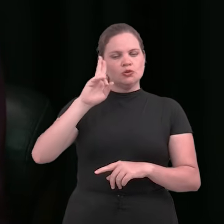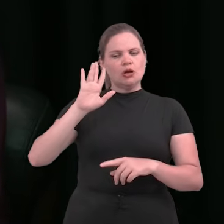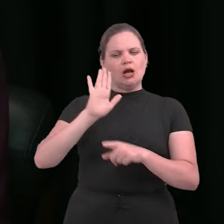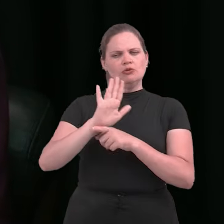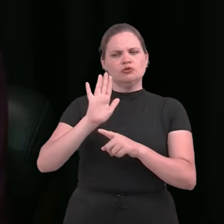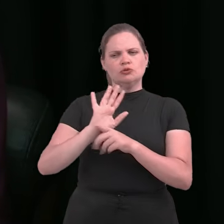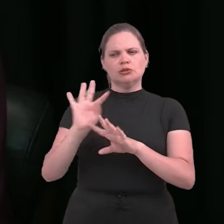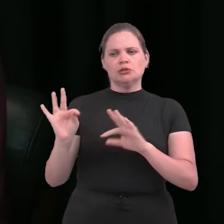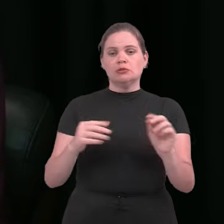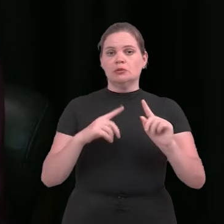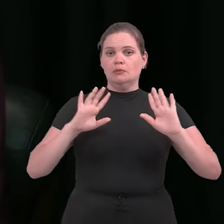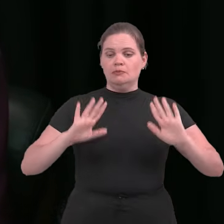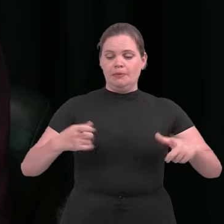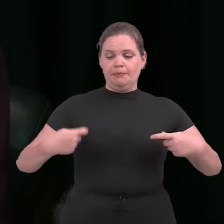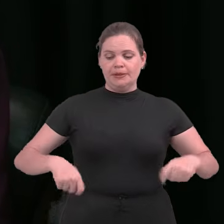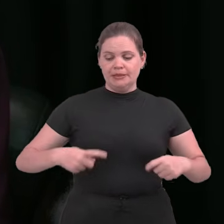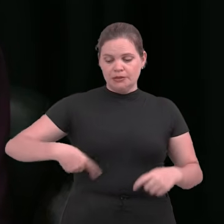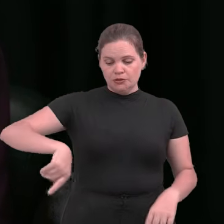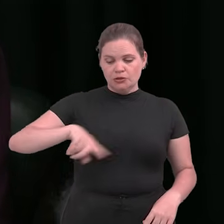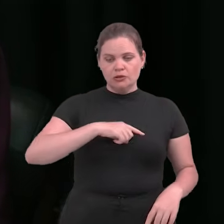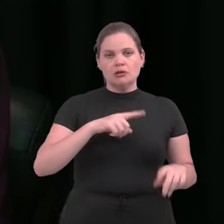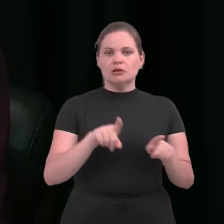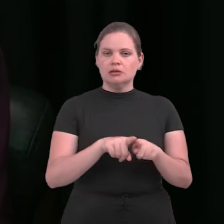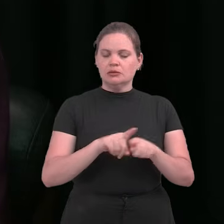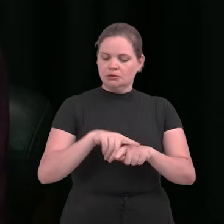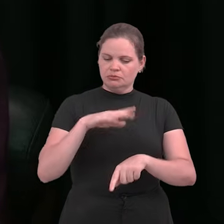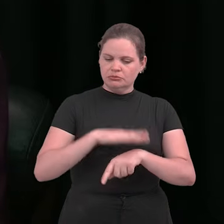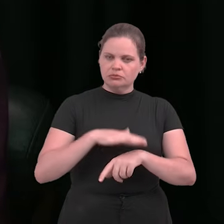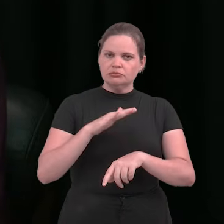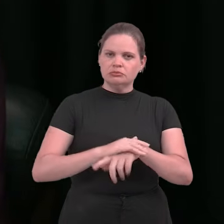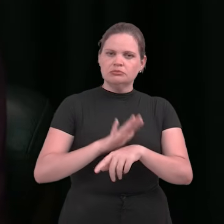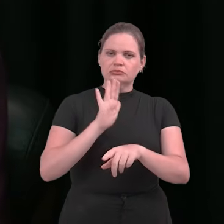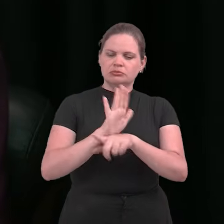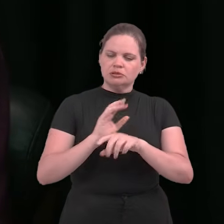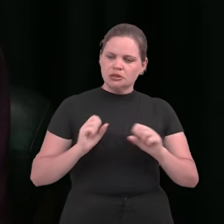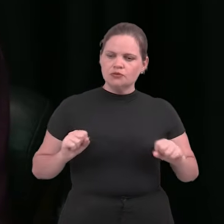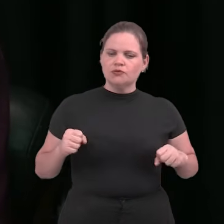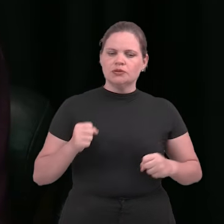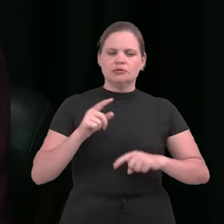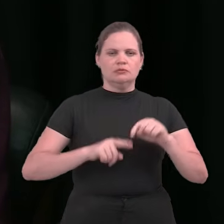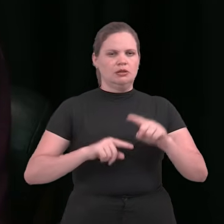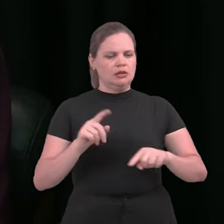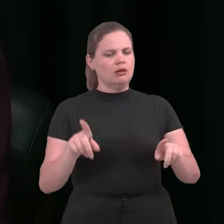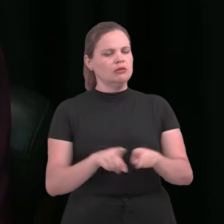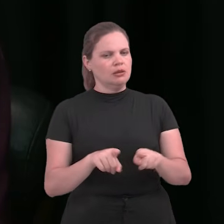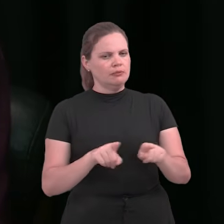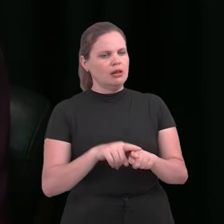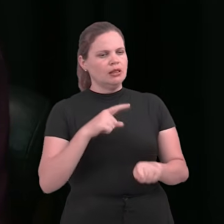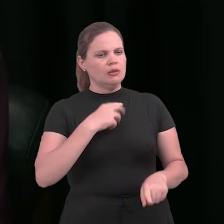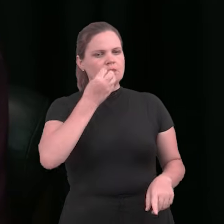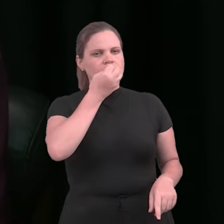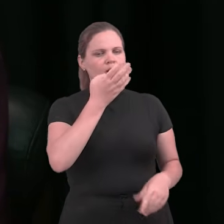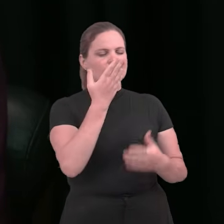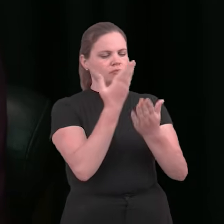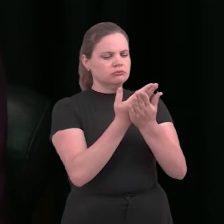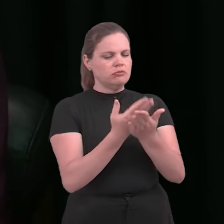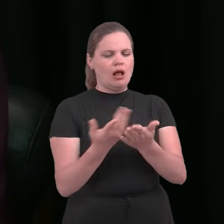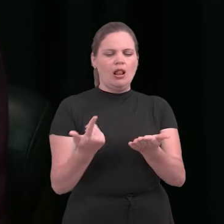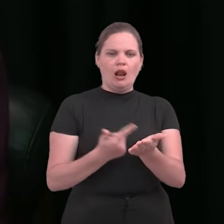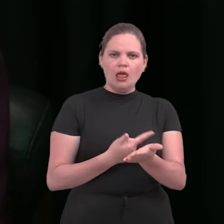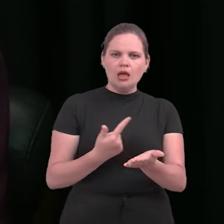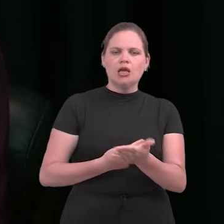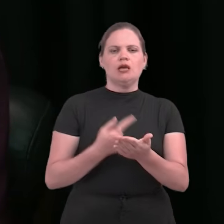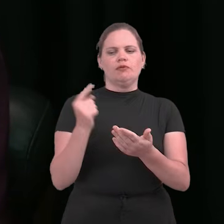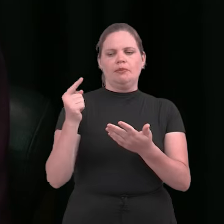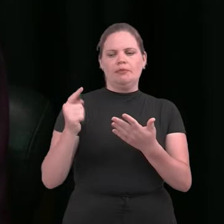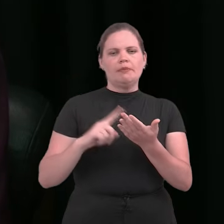é necessário que nós também façamos a nossa parte ali nos materiais. Certo. Então, o Luiz, que já tinha um conhecimento na área